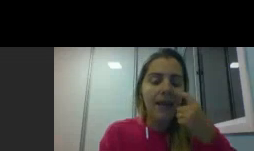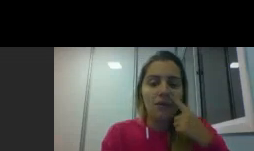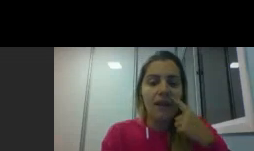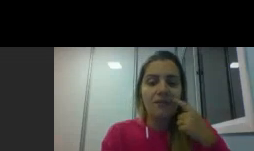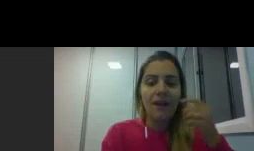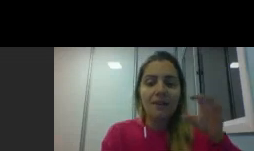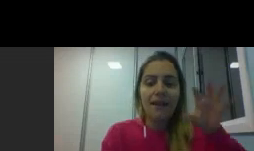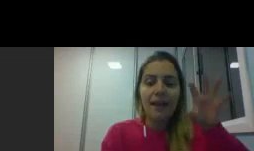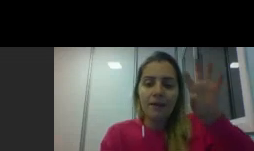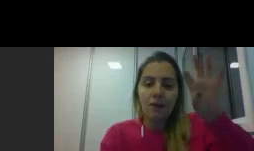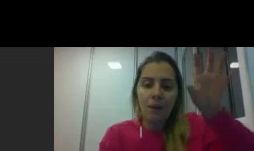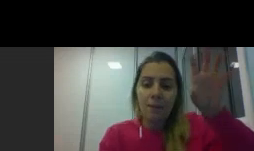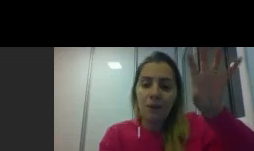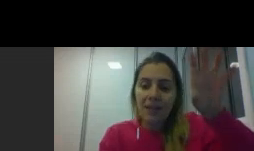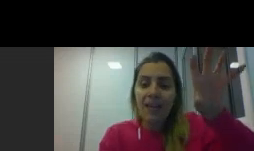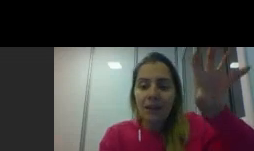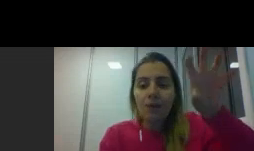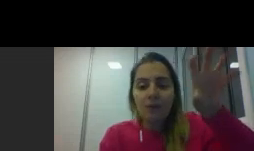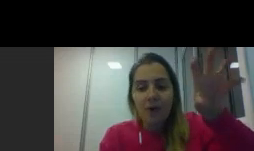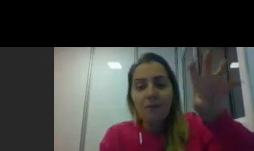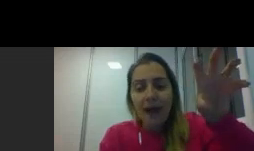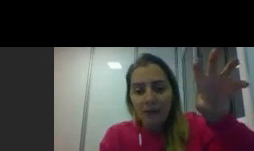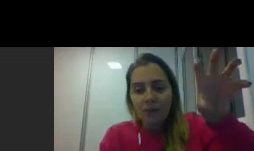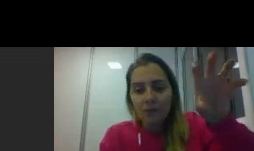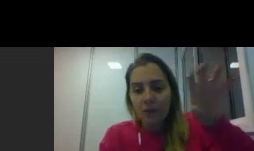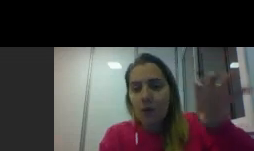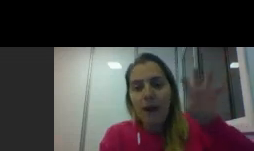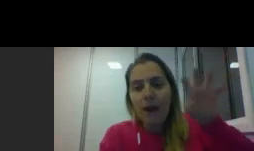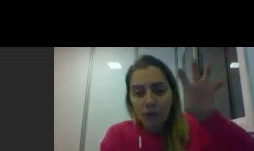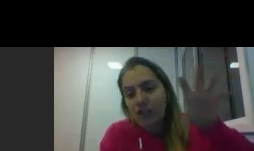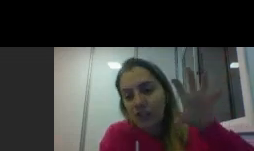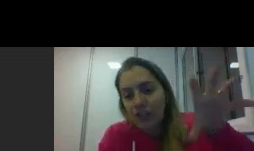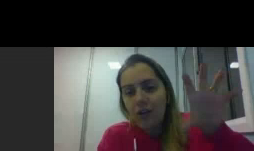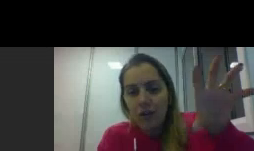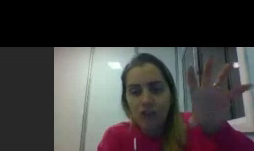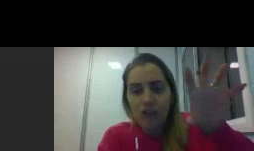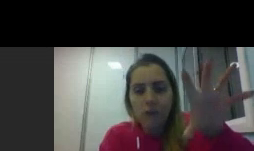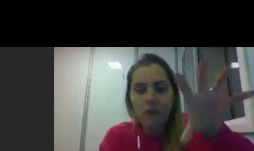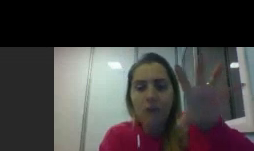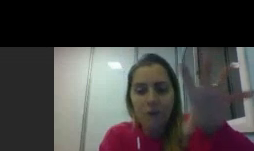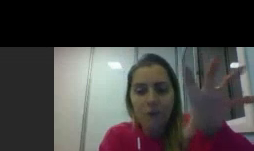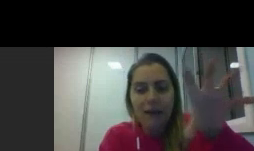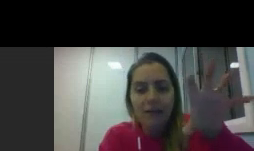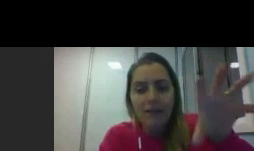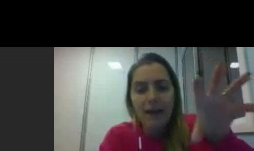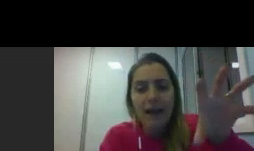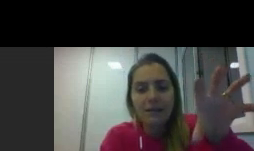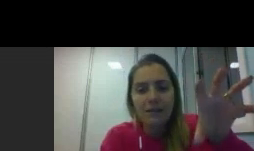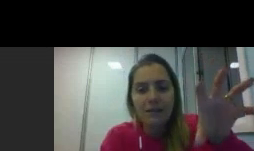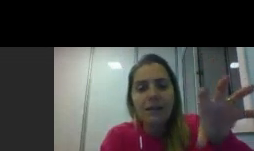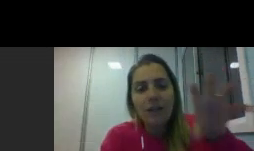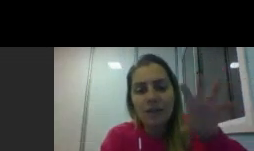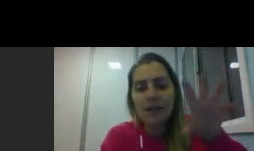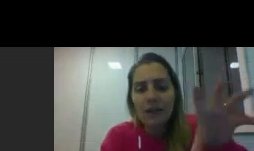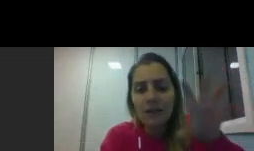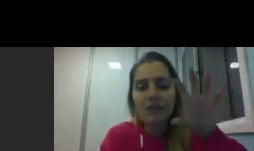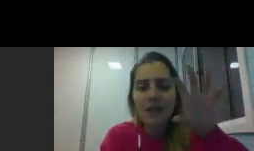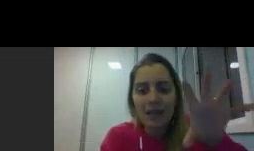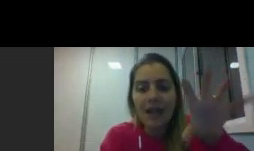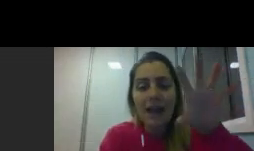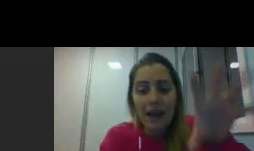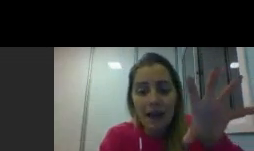esse indivíduo, ele vai ter uma proteína com formato, ou aglutinogênio, que nós chamamos com formato nessa hemácia, que